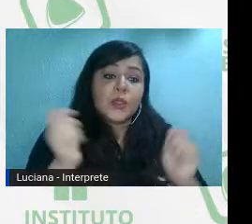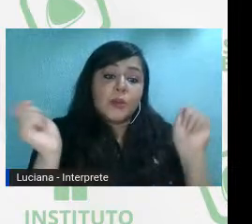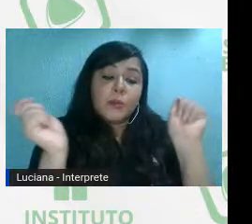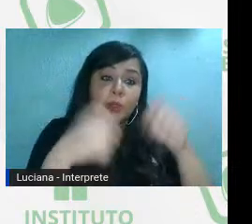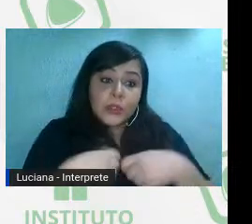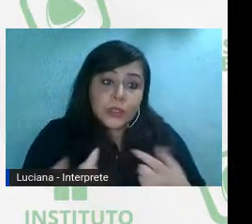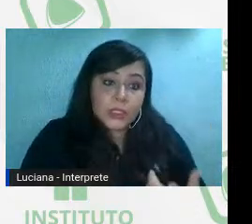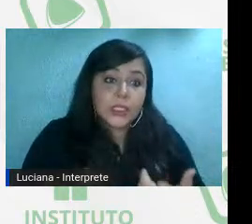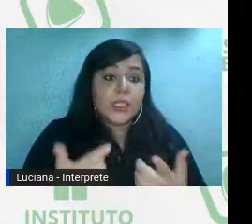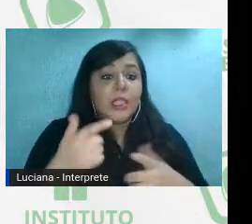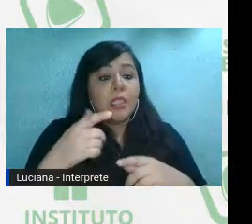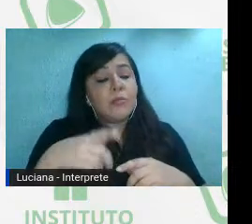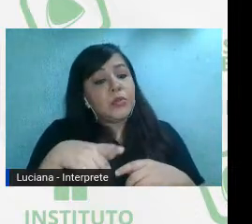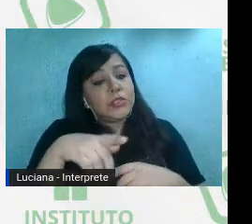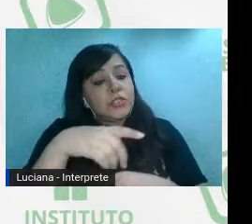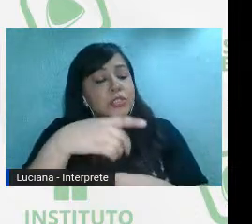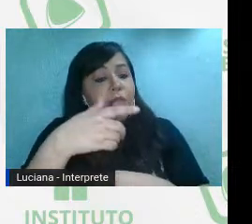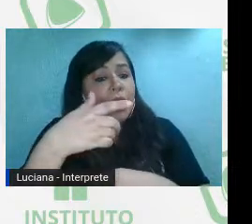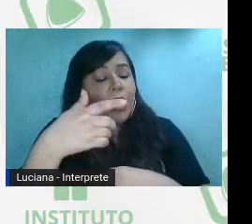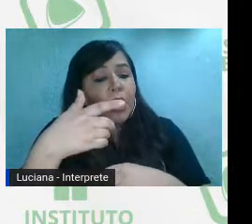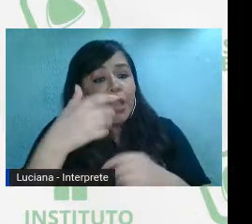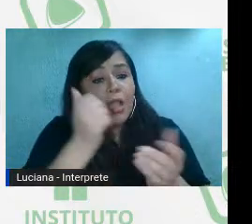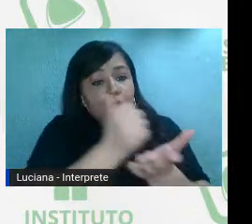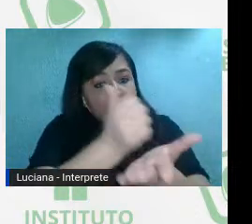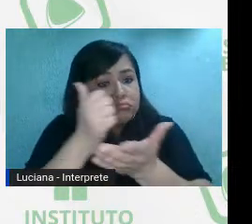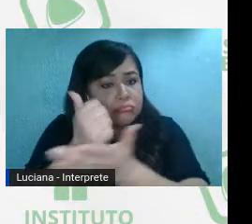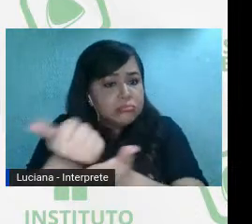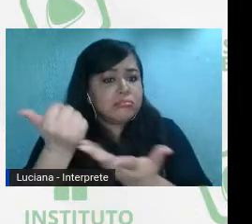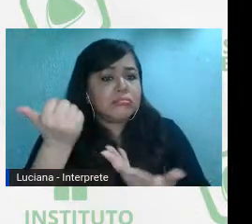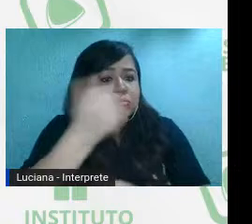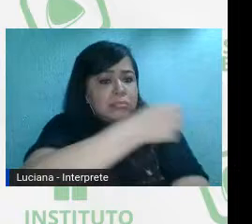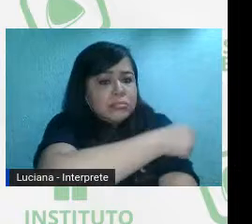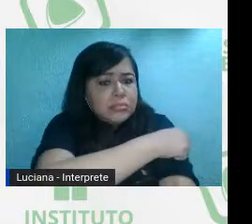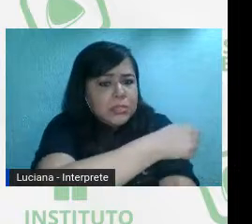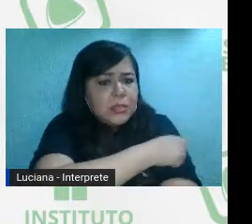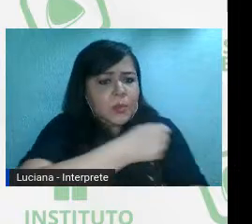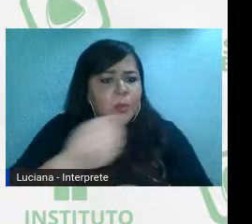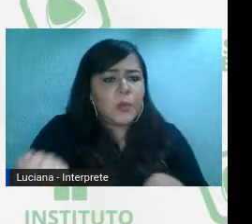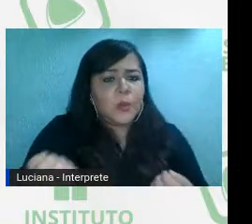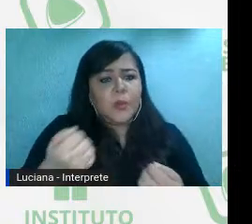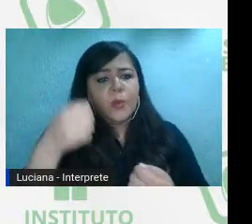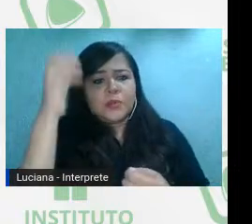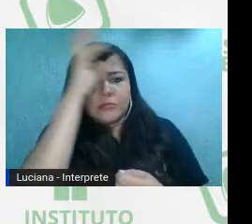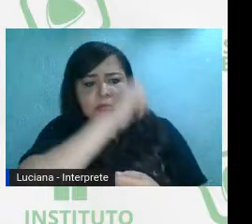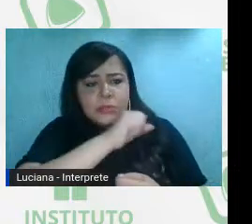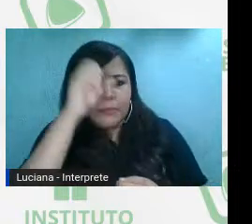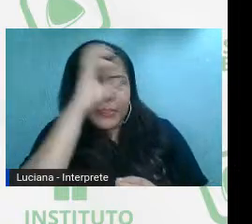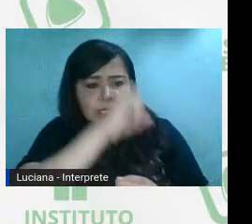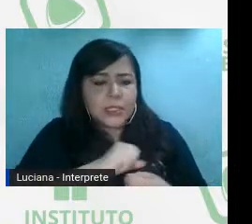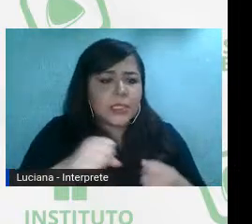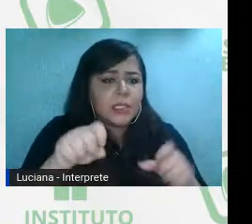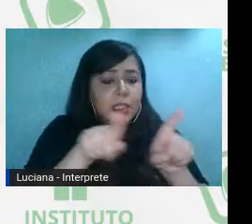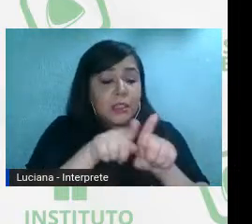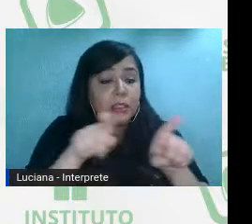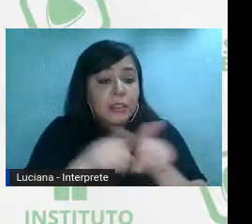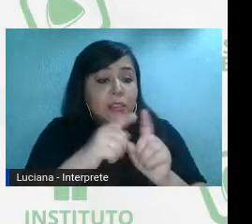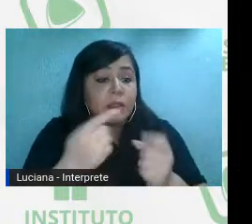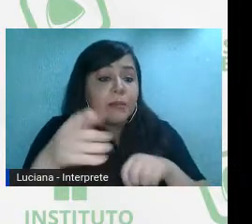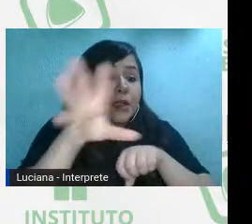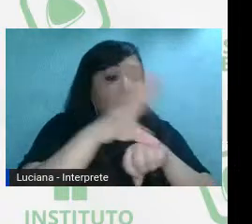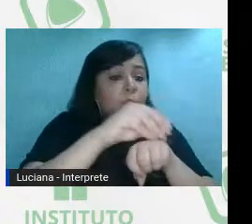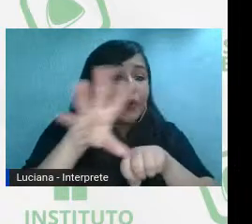alunos, conjuntamente conosco, o melhor aprendizado, os conteúdos os quais nós pretendemos